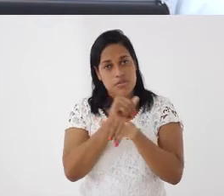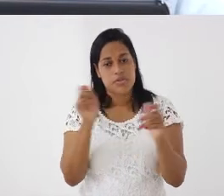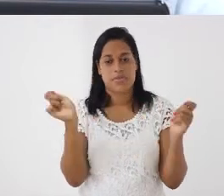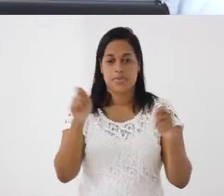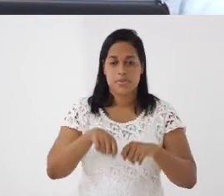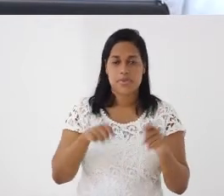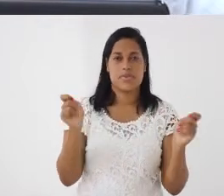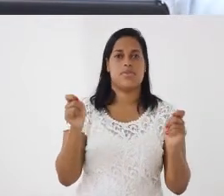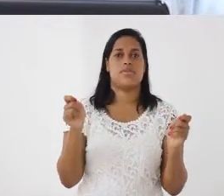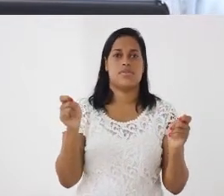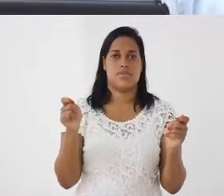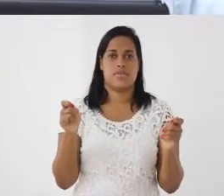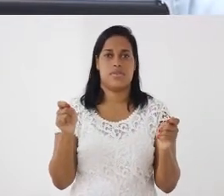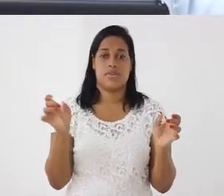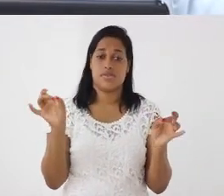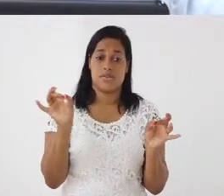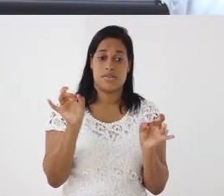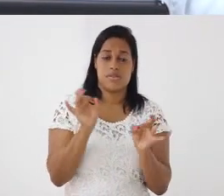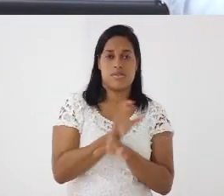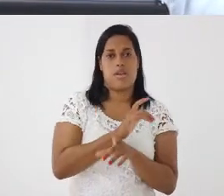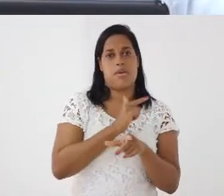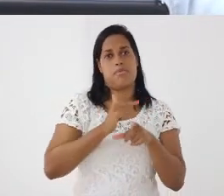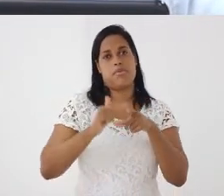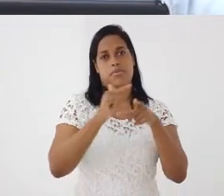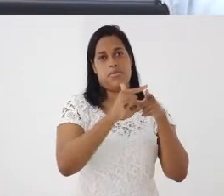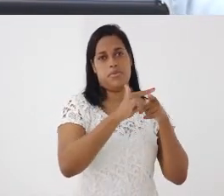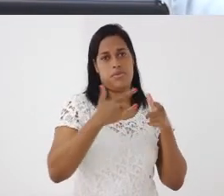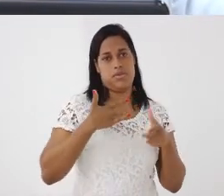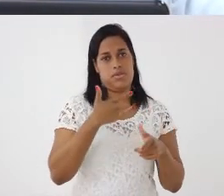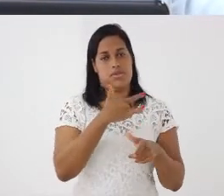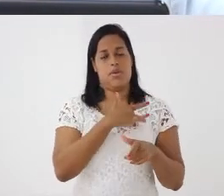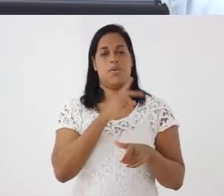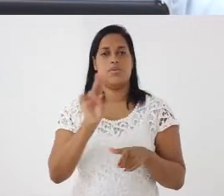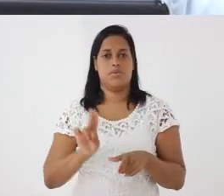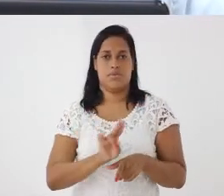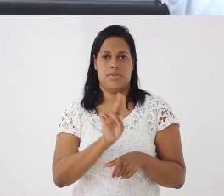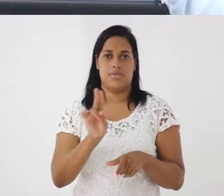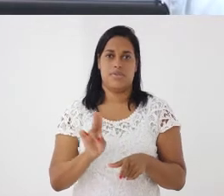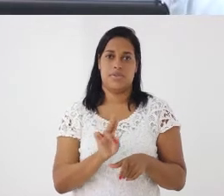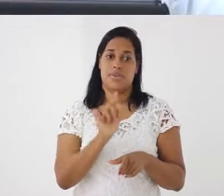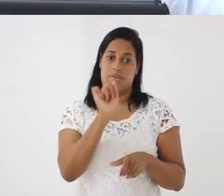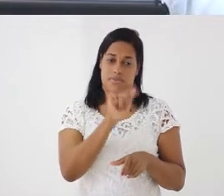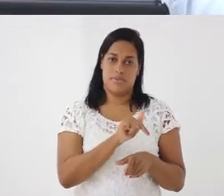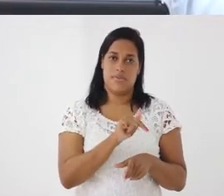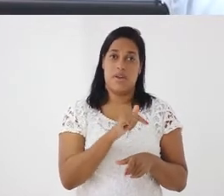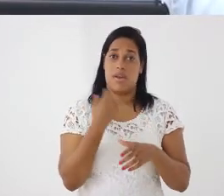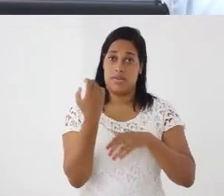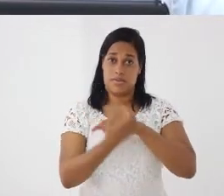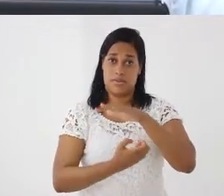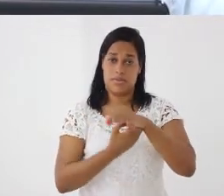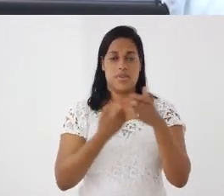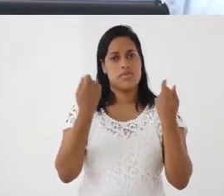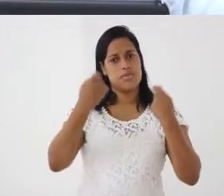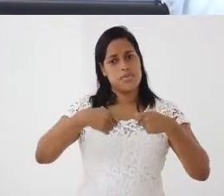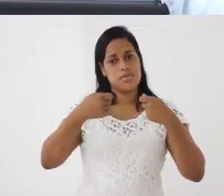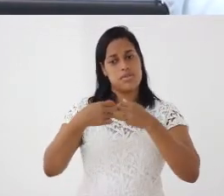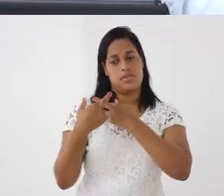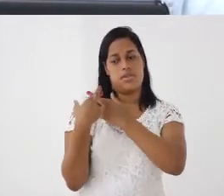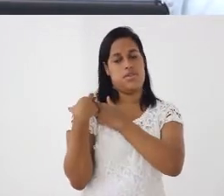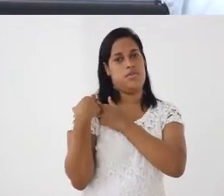riscos potenciais, eliminar danos à saúde dos usuários. Ou seja, as empresas precisam